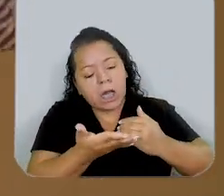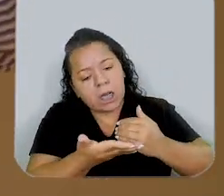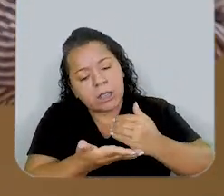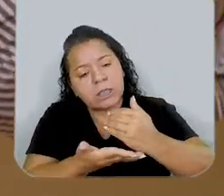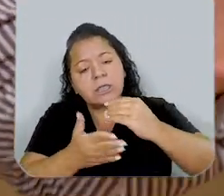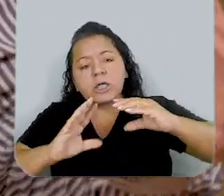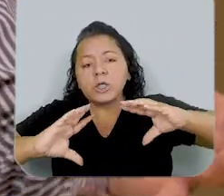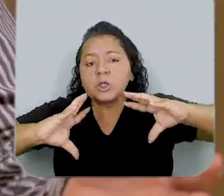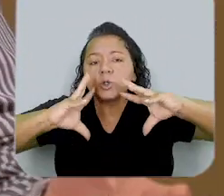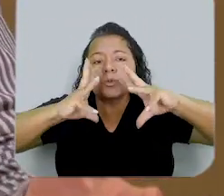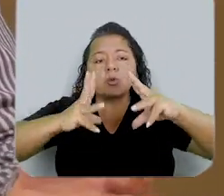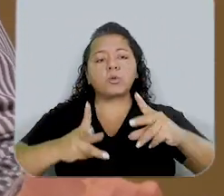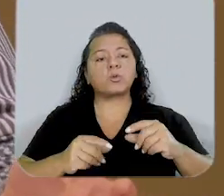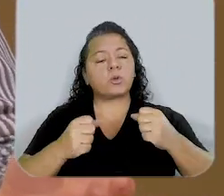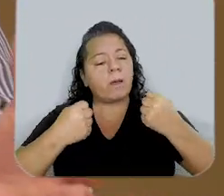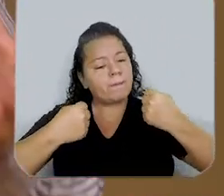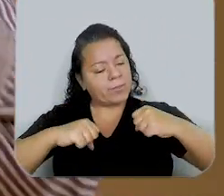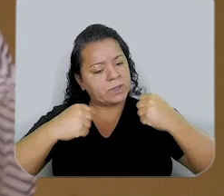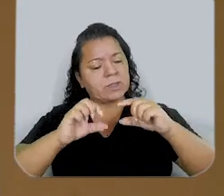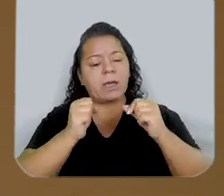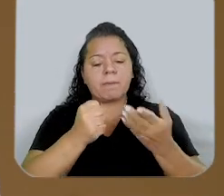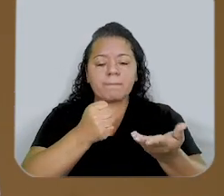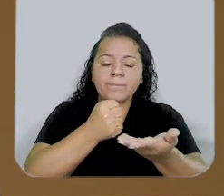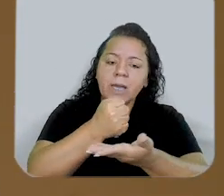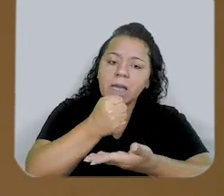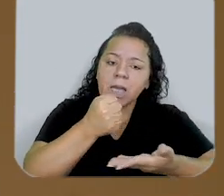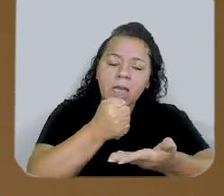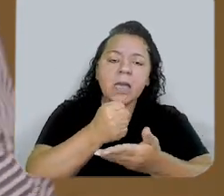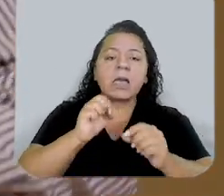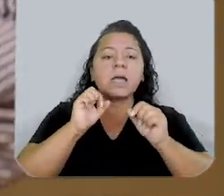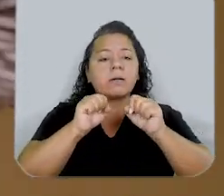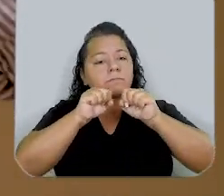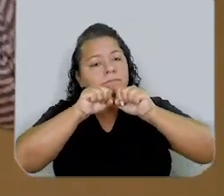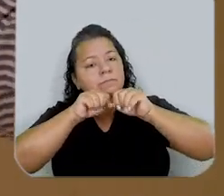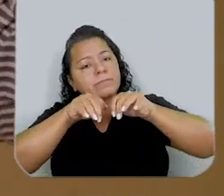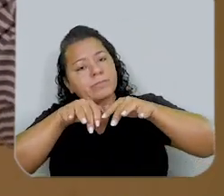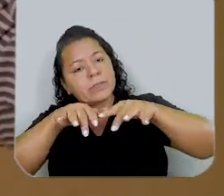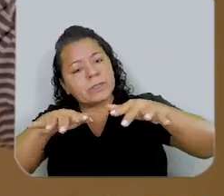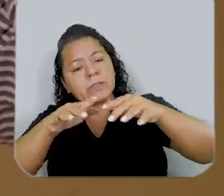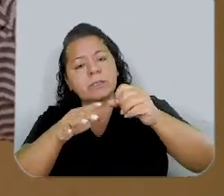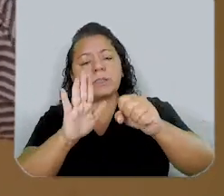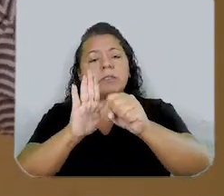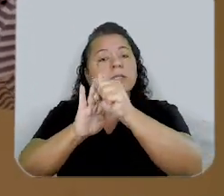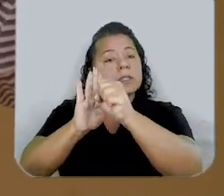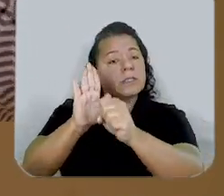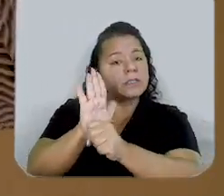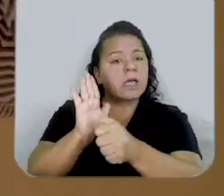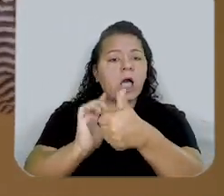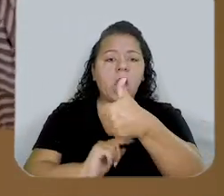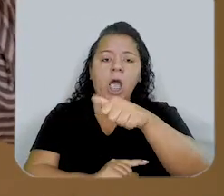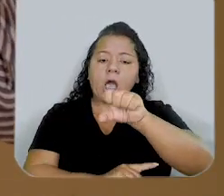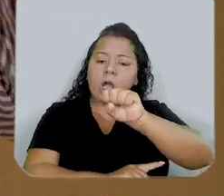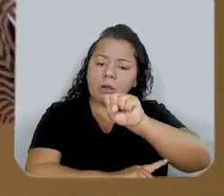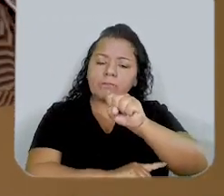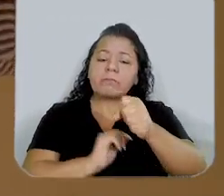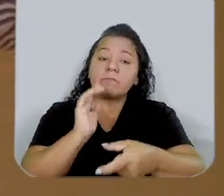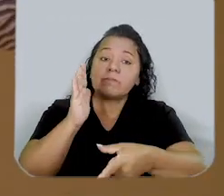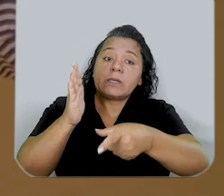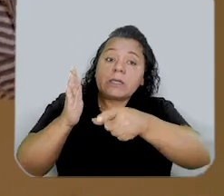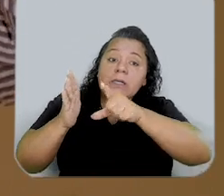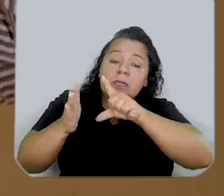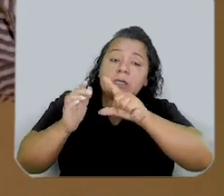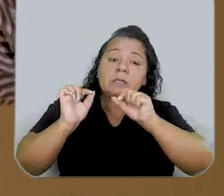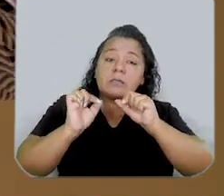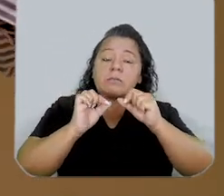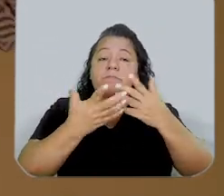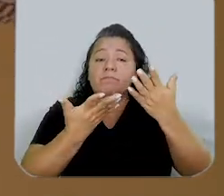de tudo que era necessário e básico para que essas expedições, desde o século XVIII até anterior a isso, né, se a gente for